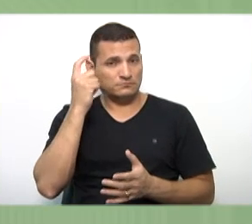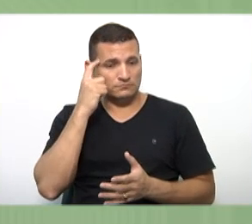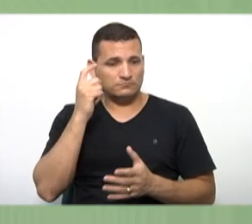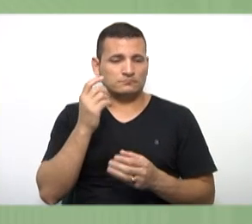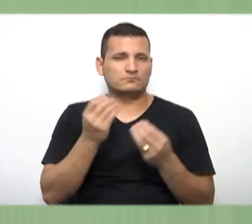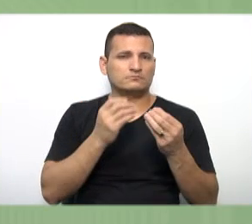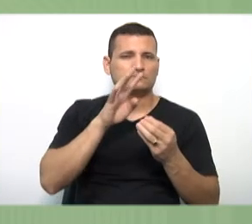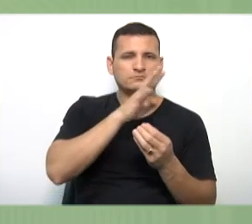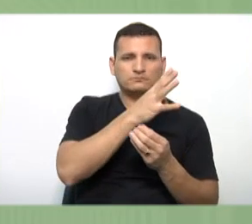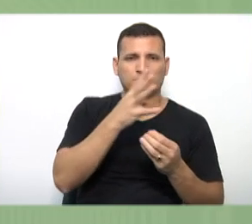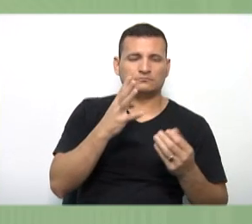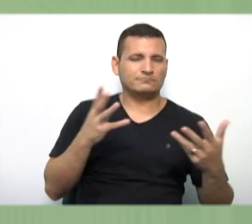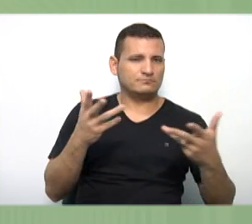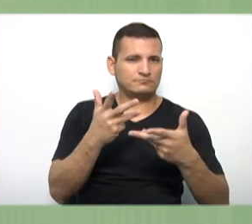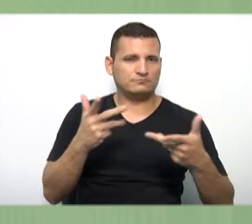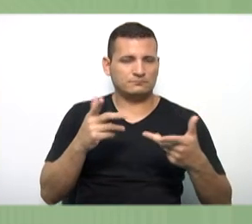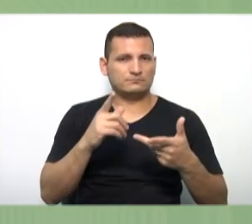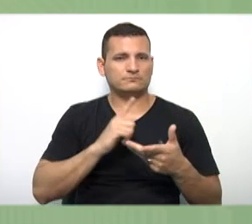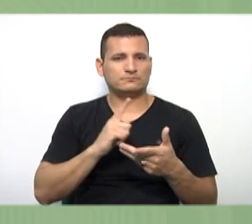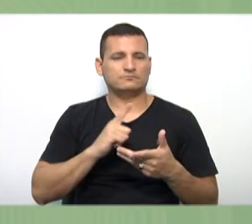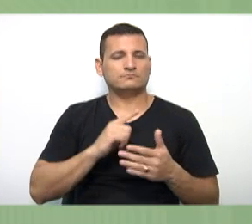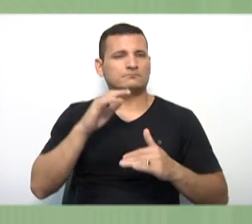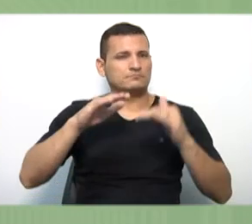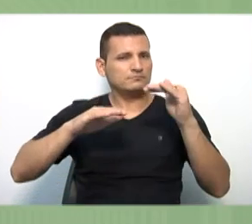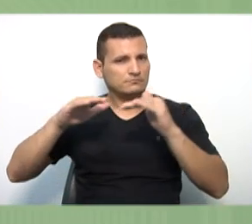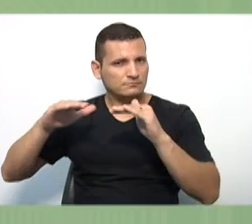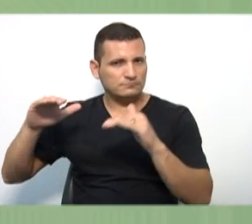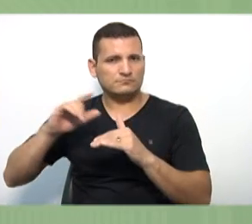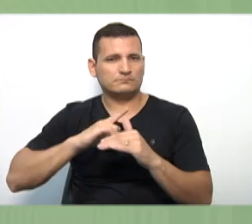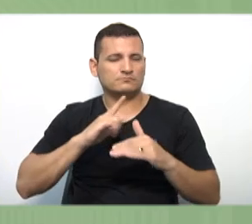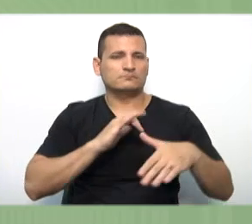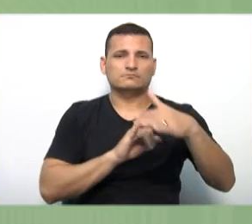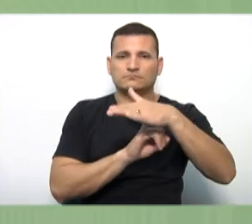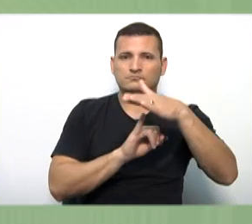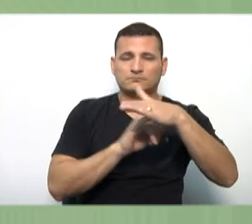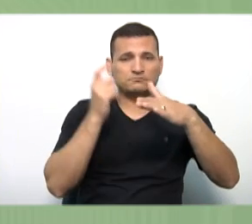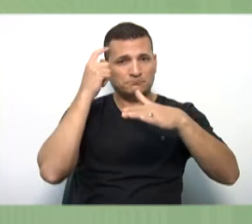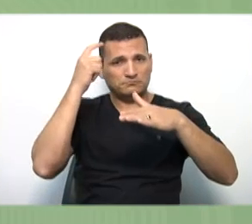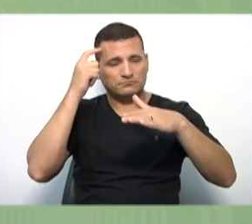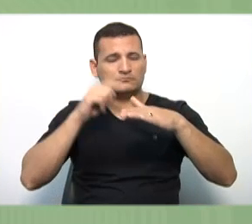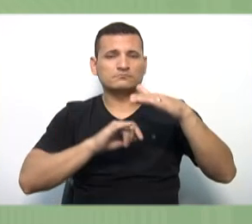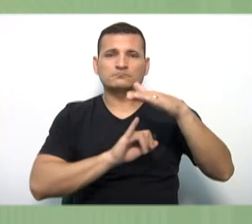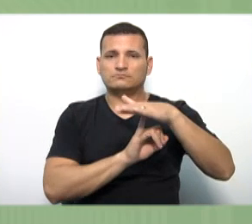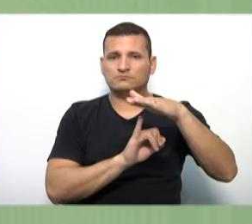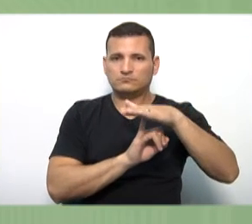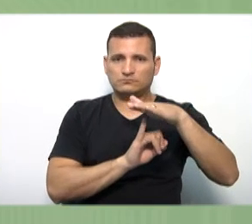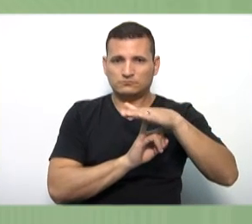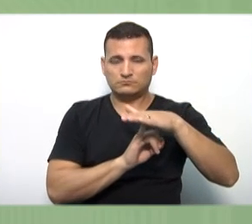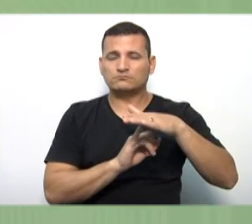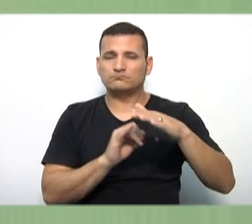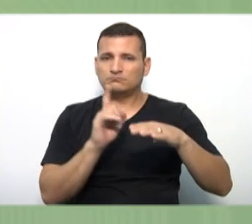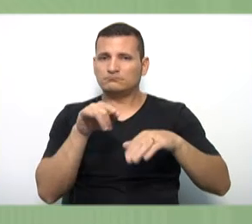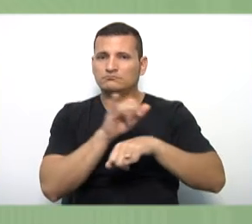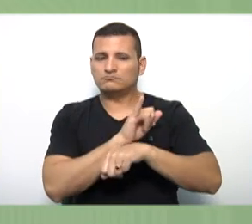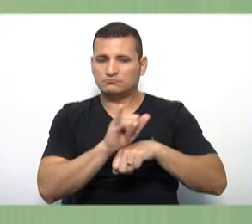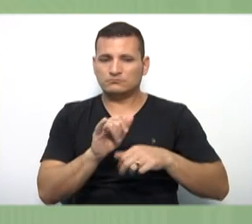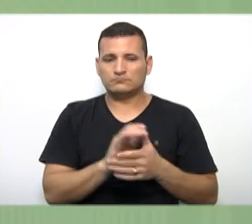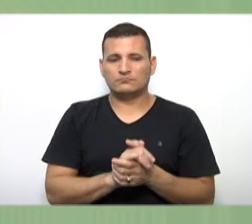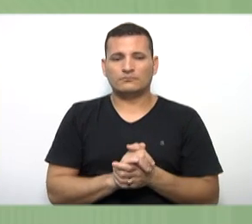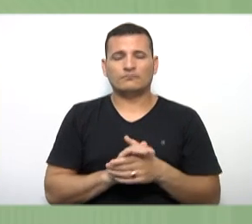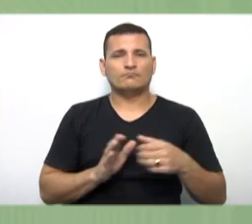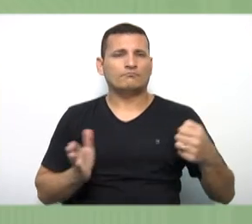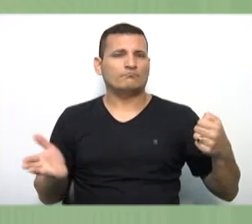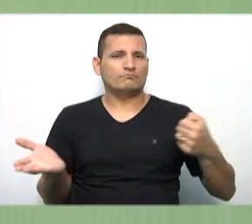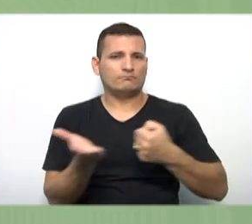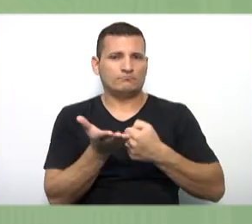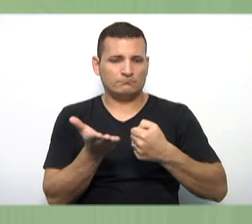das habilidades, que aí nós temos o nível institucional, que pensa na instituição como um todo, que está lá no estratégico, o nível intermediário, que é